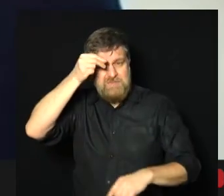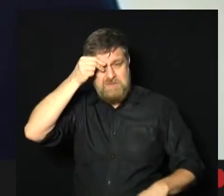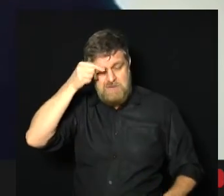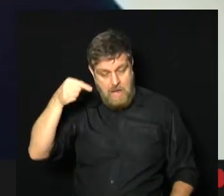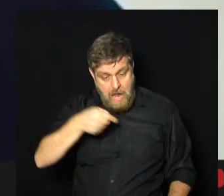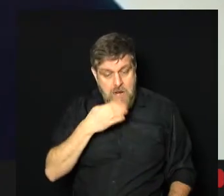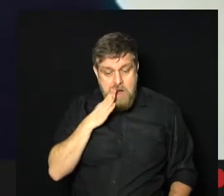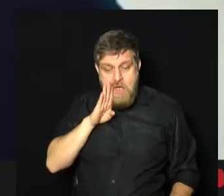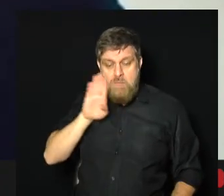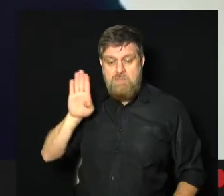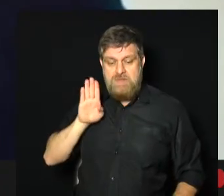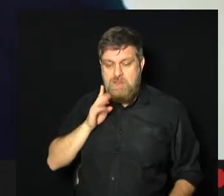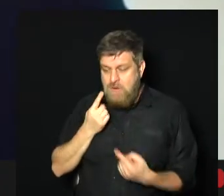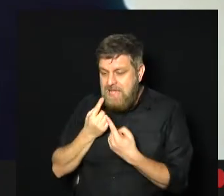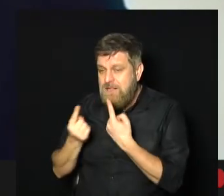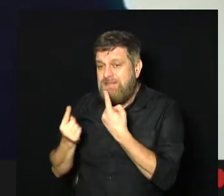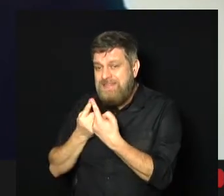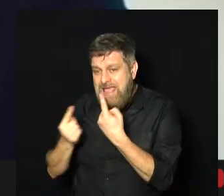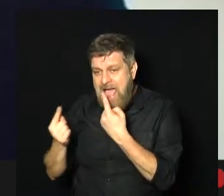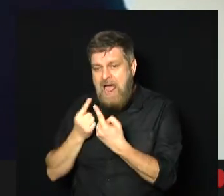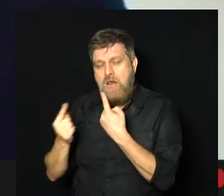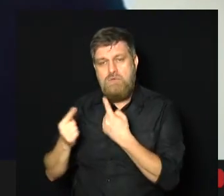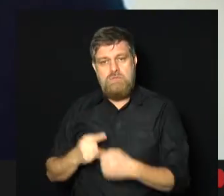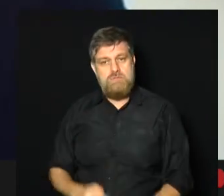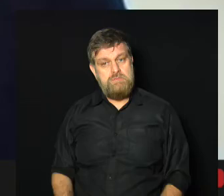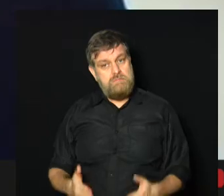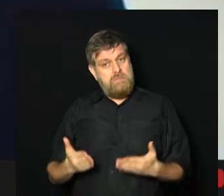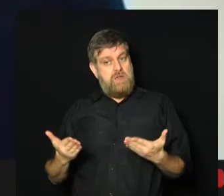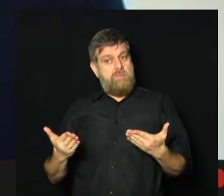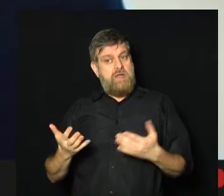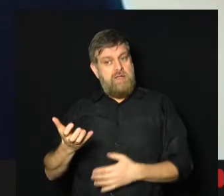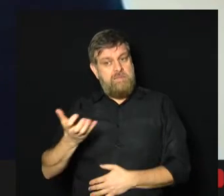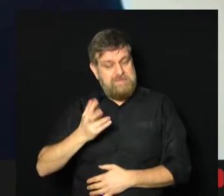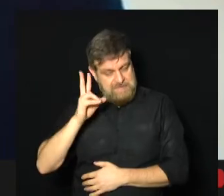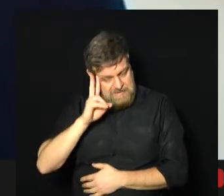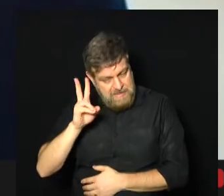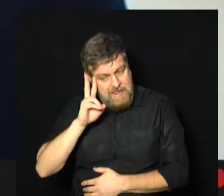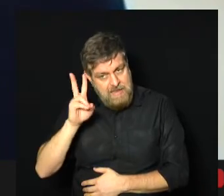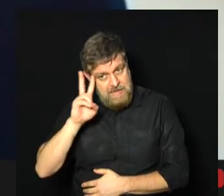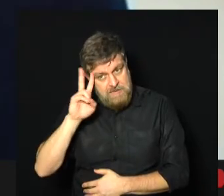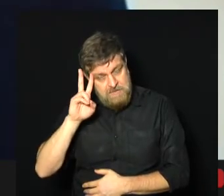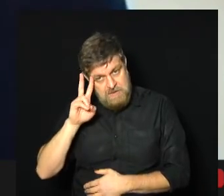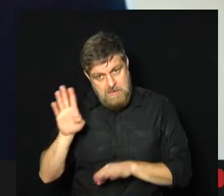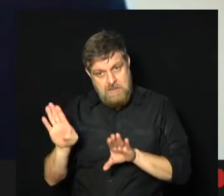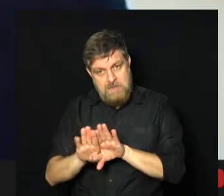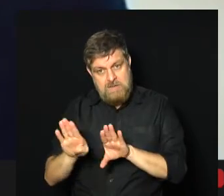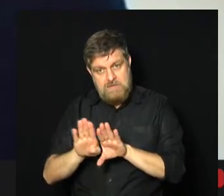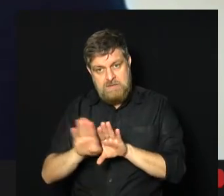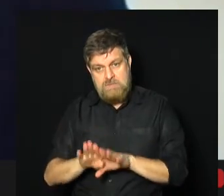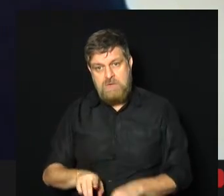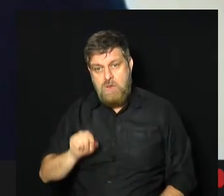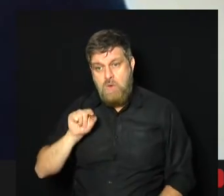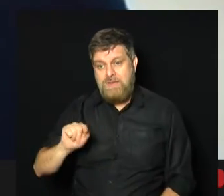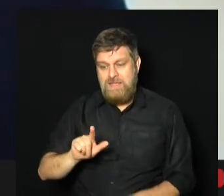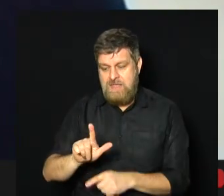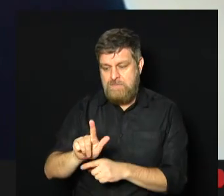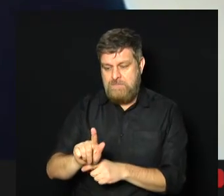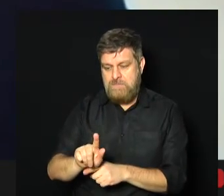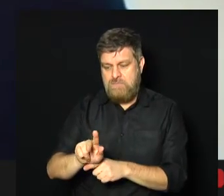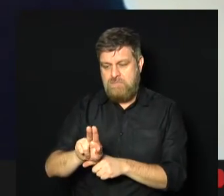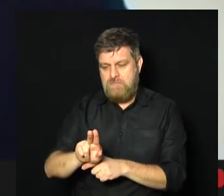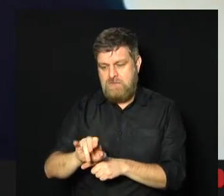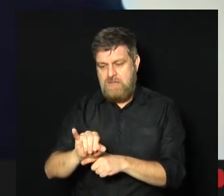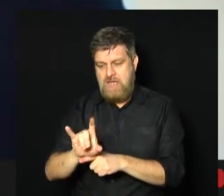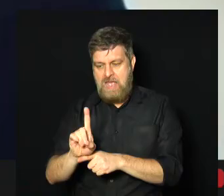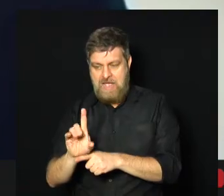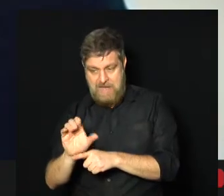esse diálogo, a esse debate. Né? Então, assim, gostaria, né, de corroborar aí com o que a Guida comentou, né? Quer dizer,